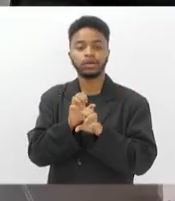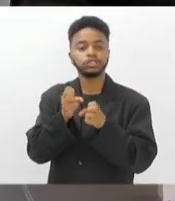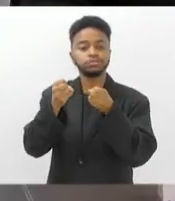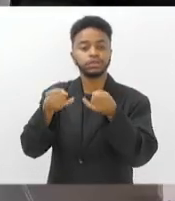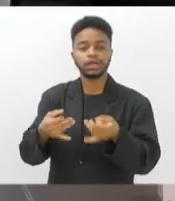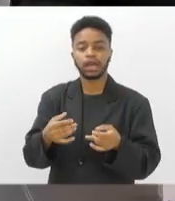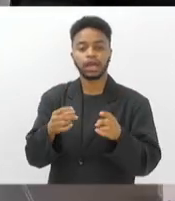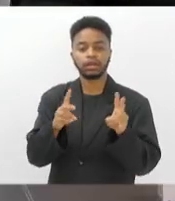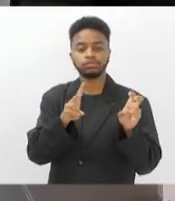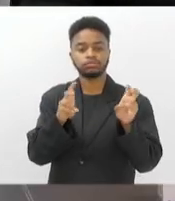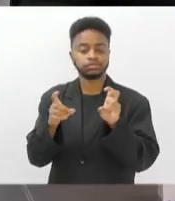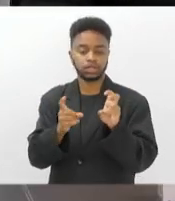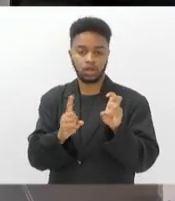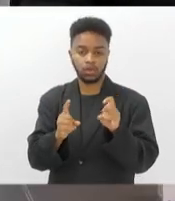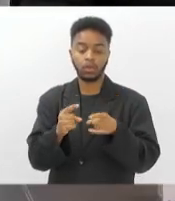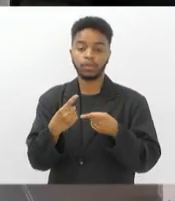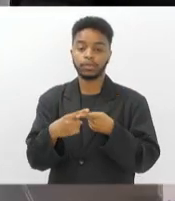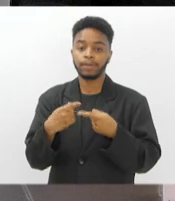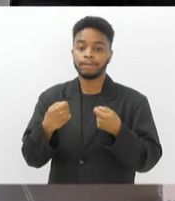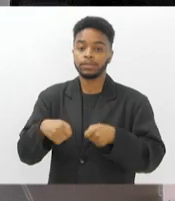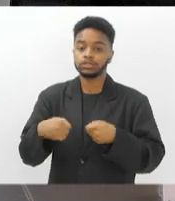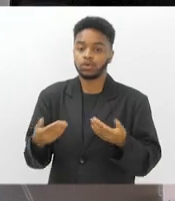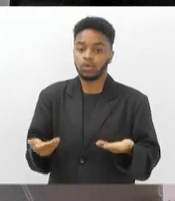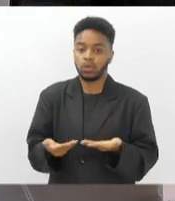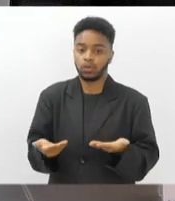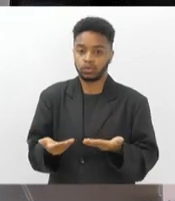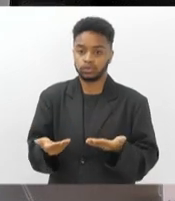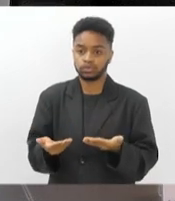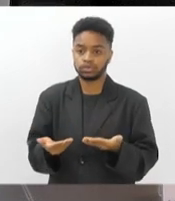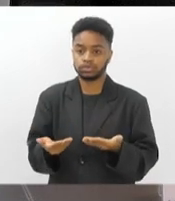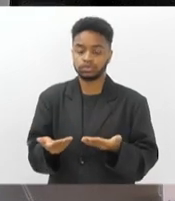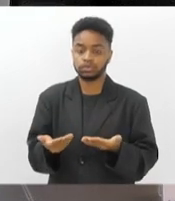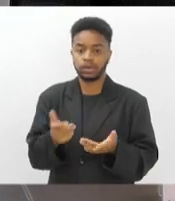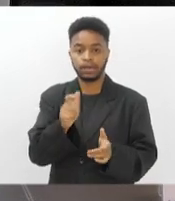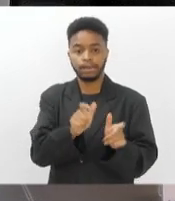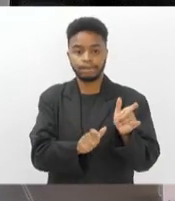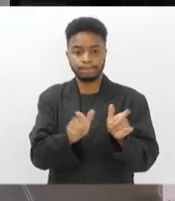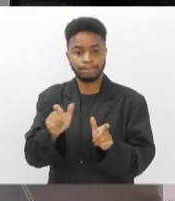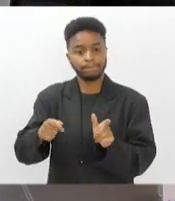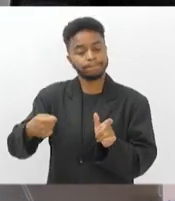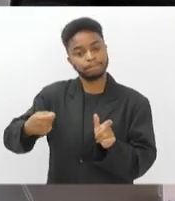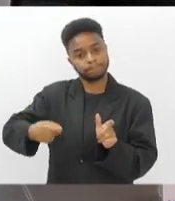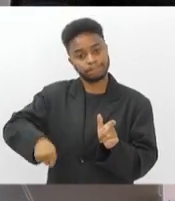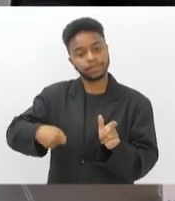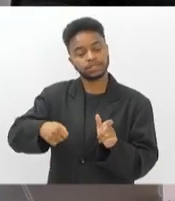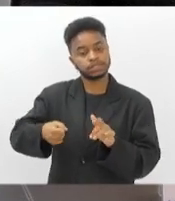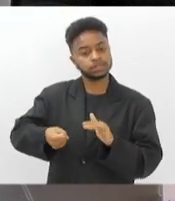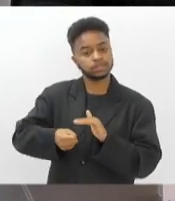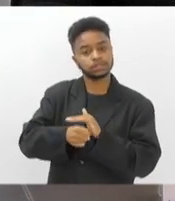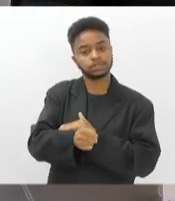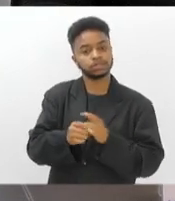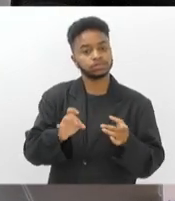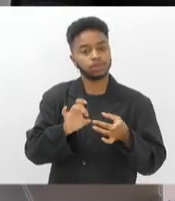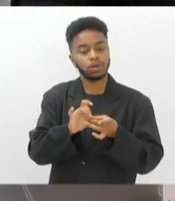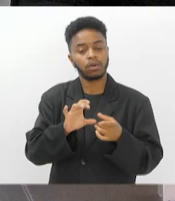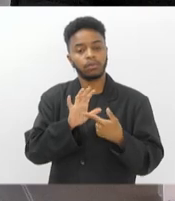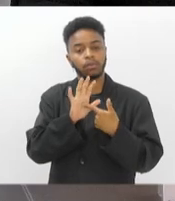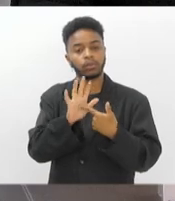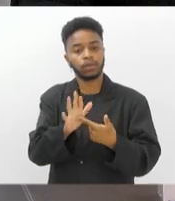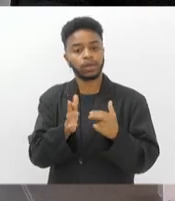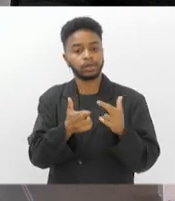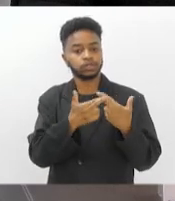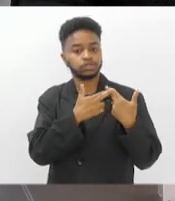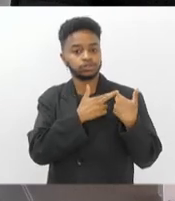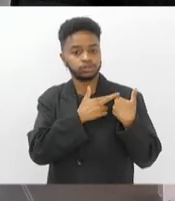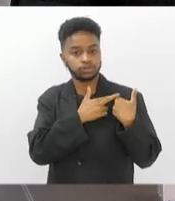temos que ter hoje os agentes absolutamente necessários para que a responsabilidade